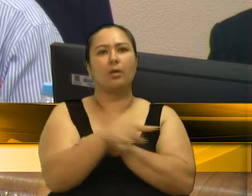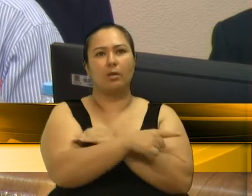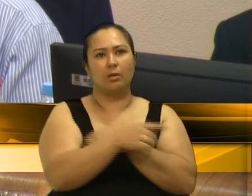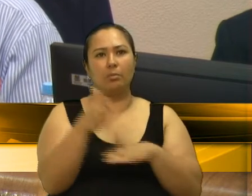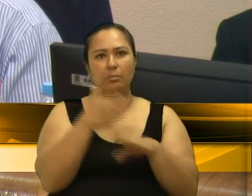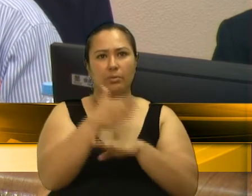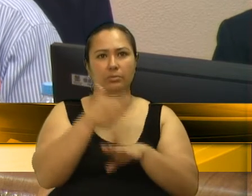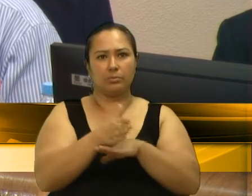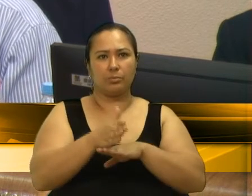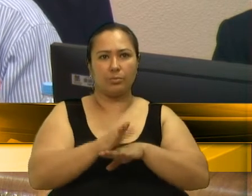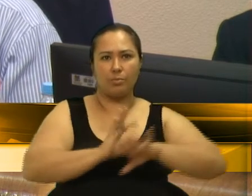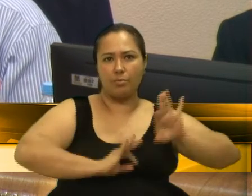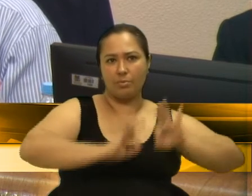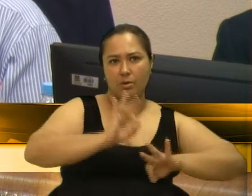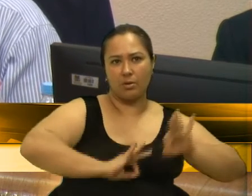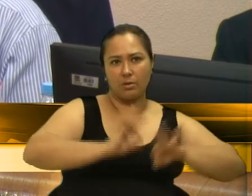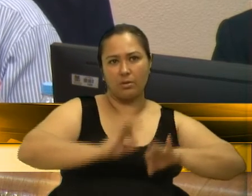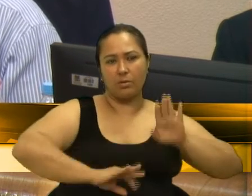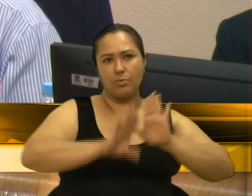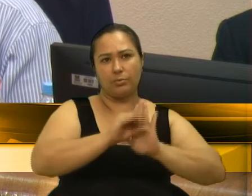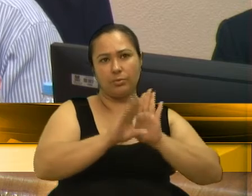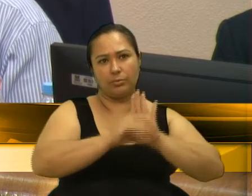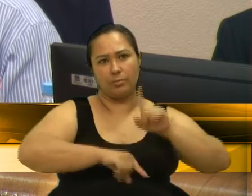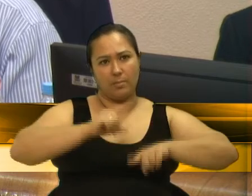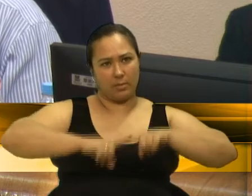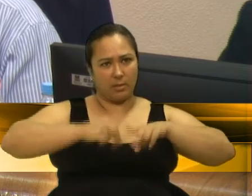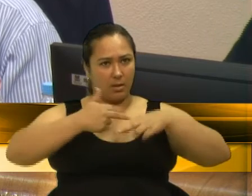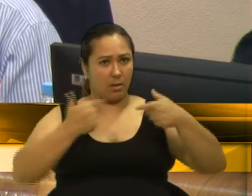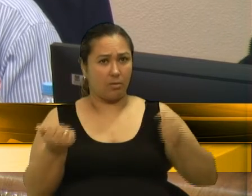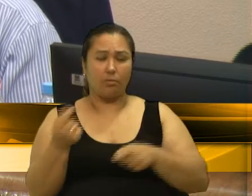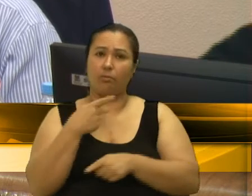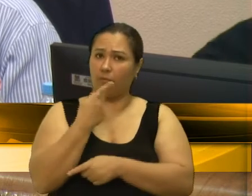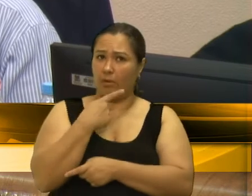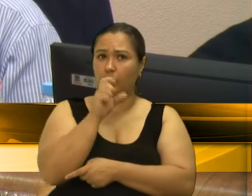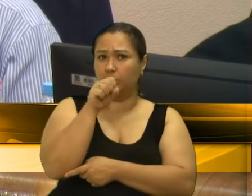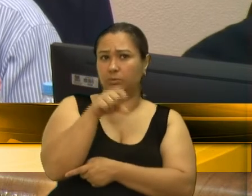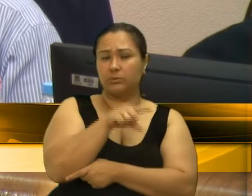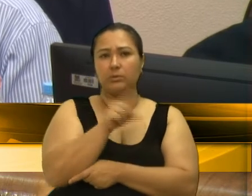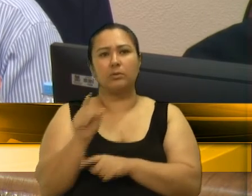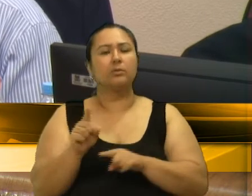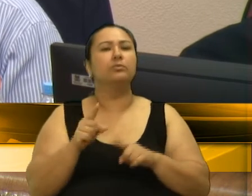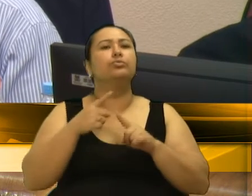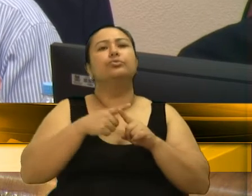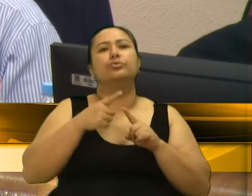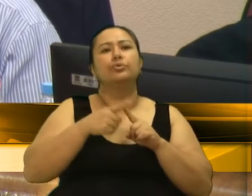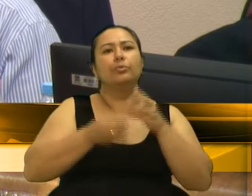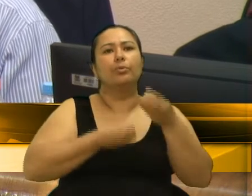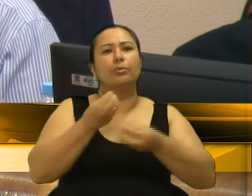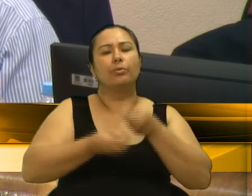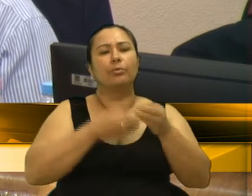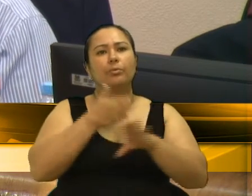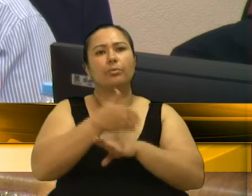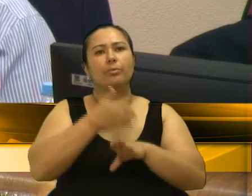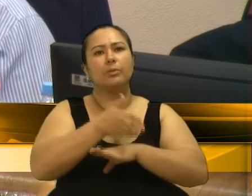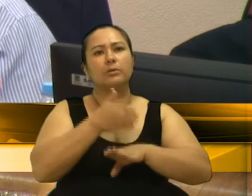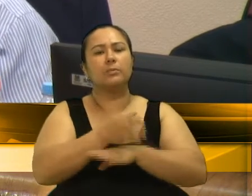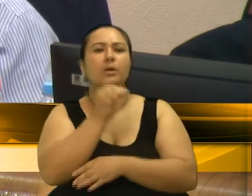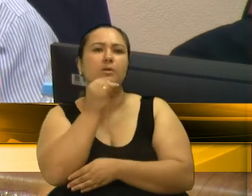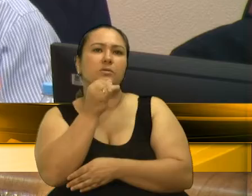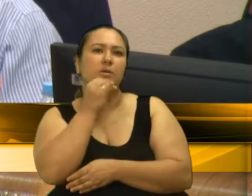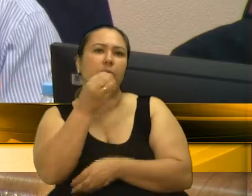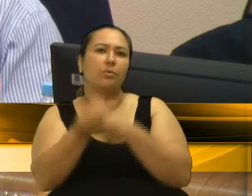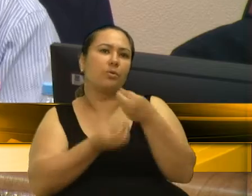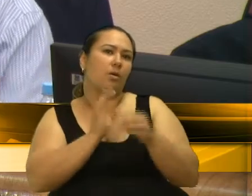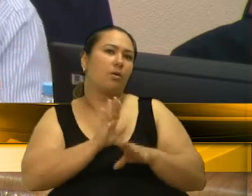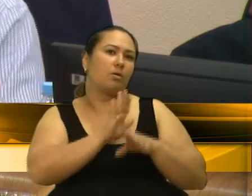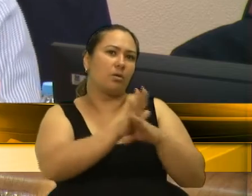da elaboração desse conteúdo, desse material? Diz que sim, não é? Que tipo de... Como foi essa participação e exemplos de contribuições da